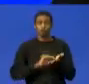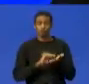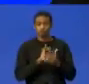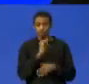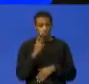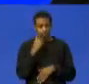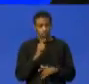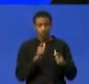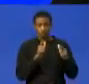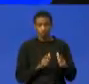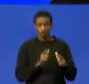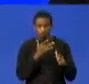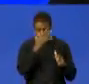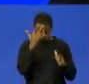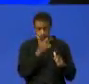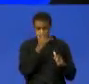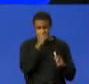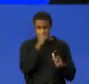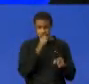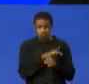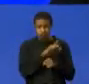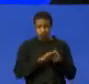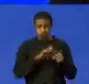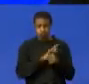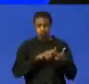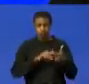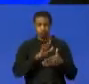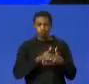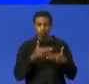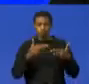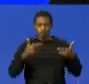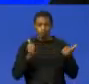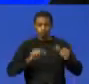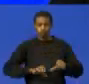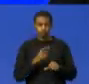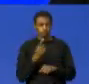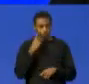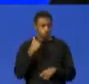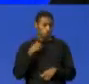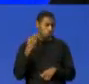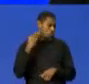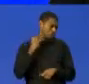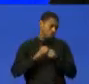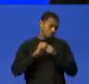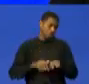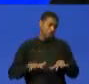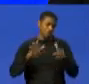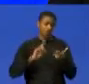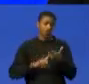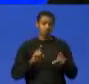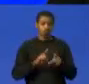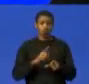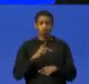de leitos hospitalares, muitas doenças importantes acontecendo, por exemplo, a epidemia de meningite, a